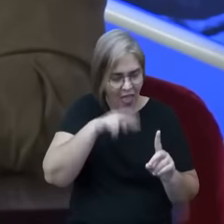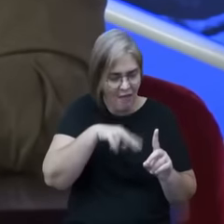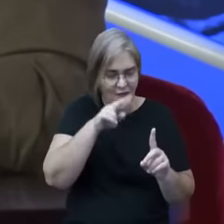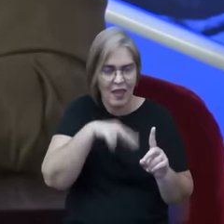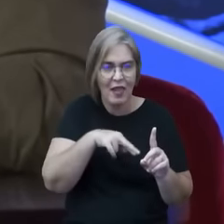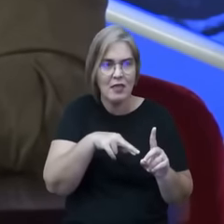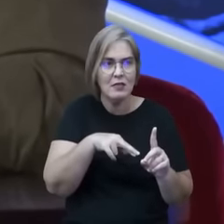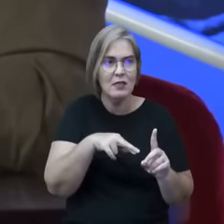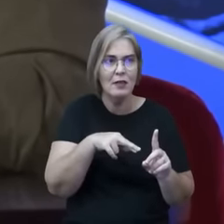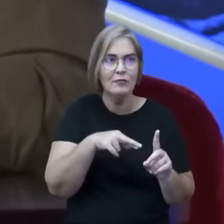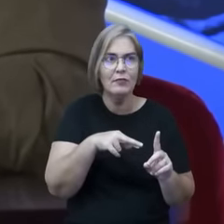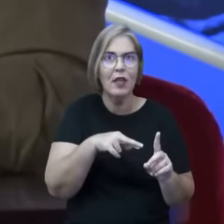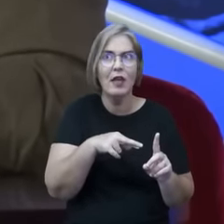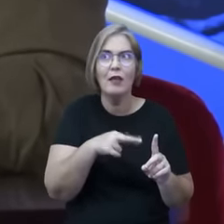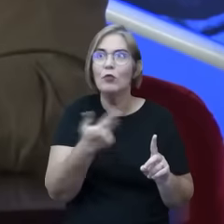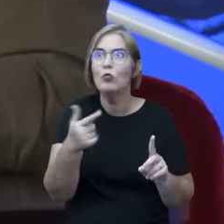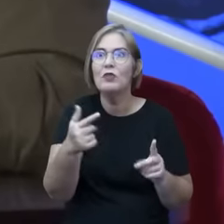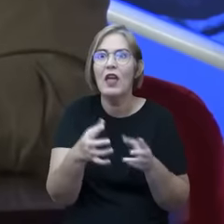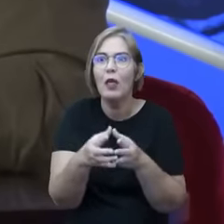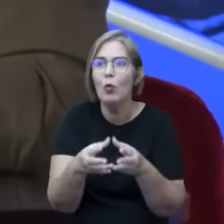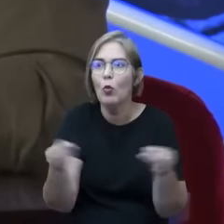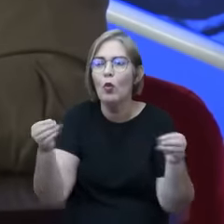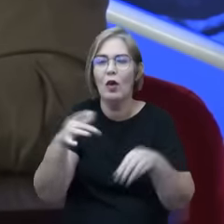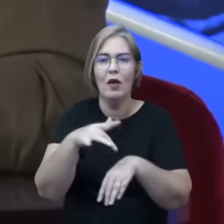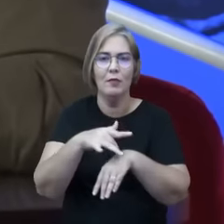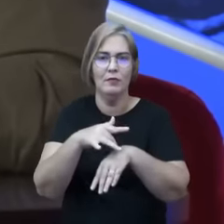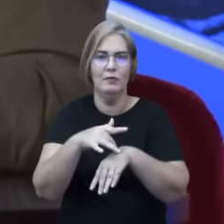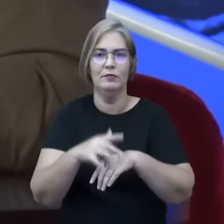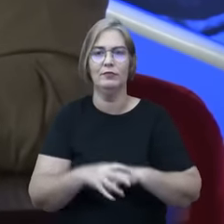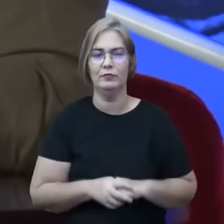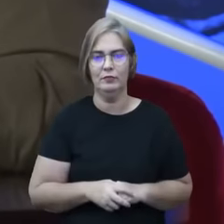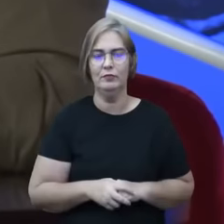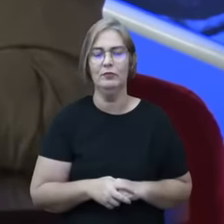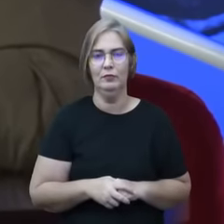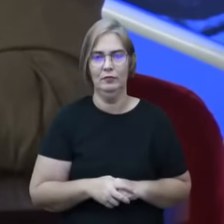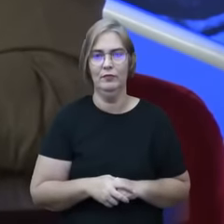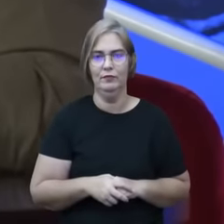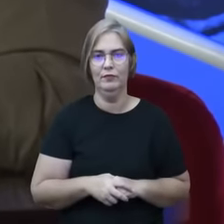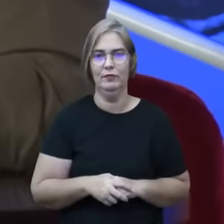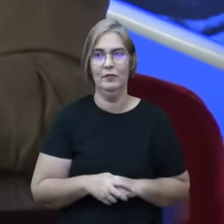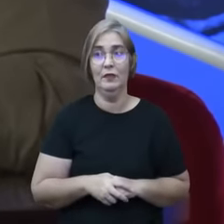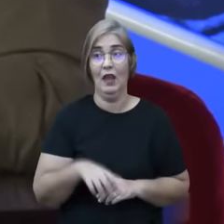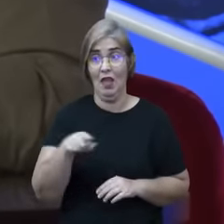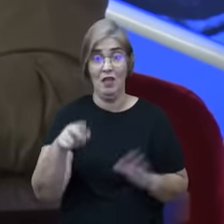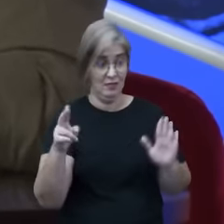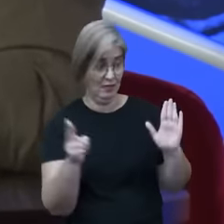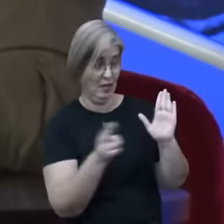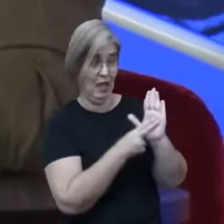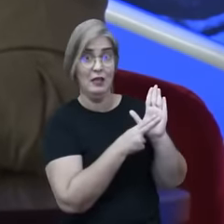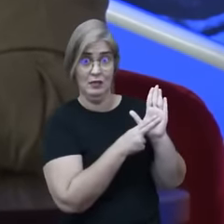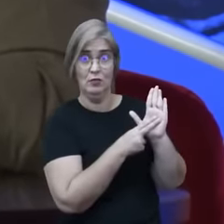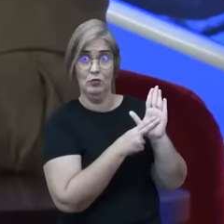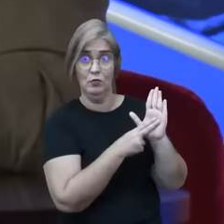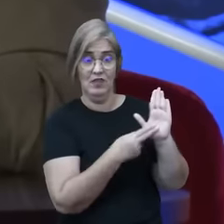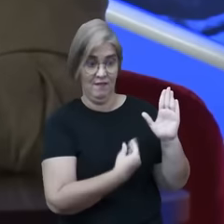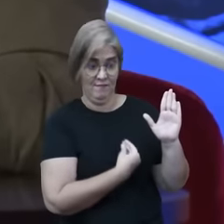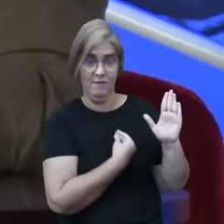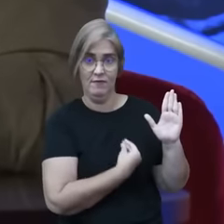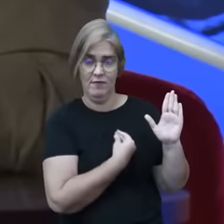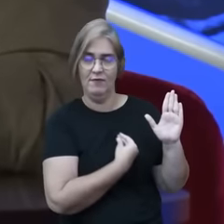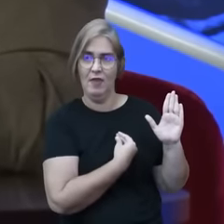absoluta de moral, porque primeiro, né, eh esse esse assumir o viver sem